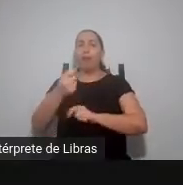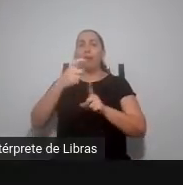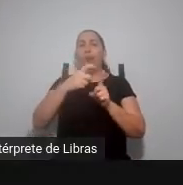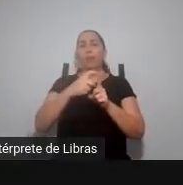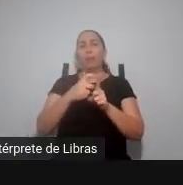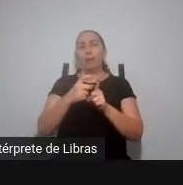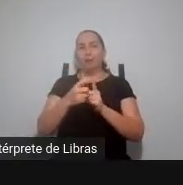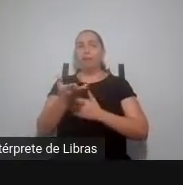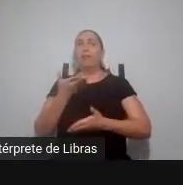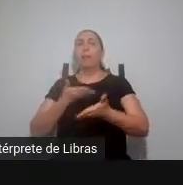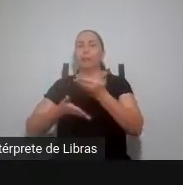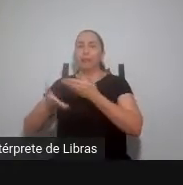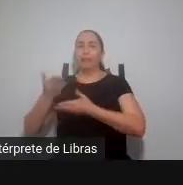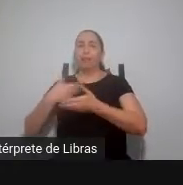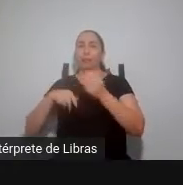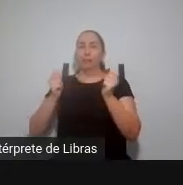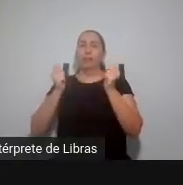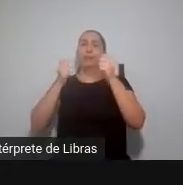também.